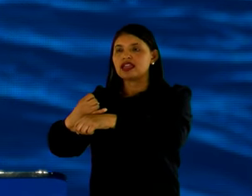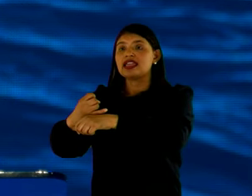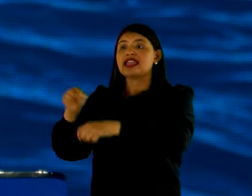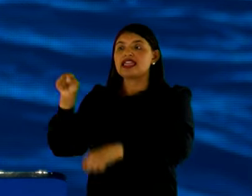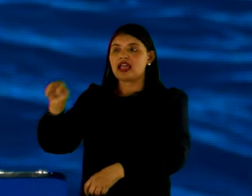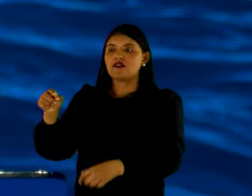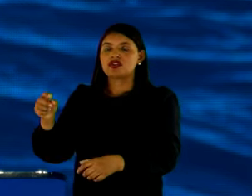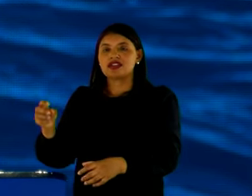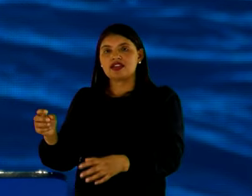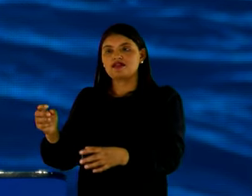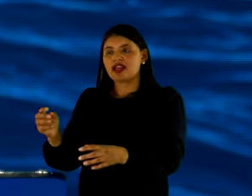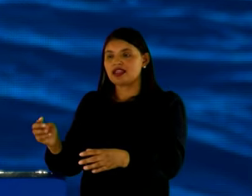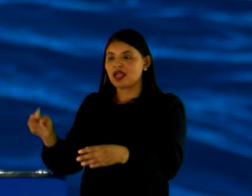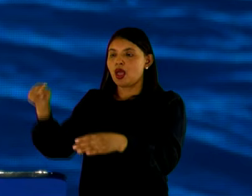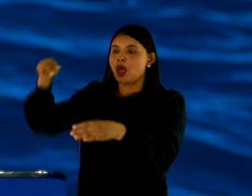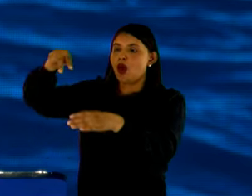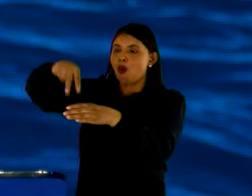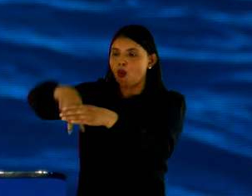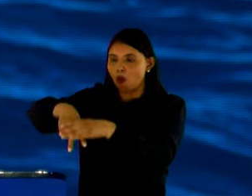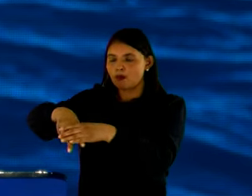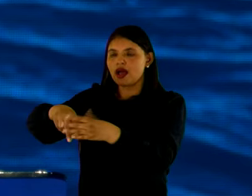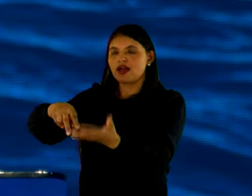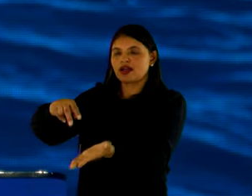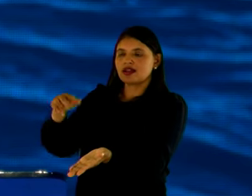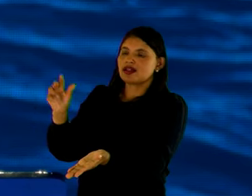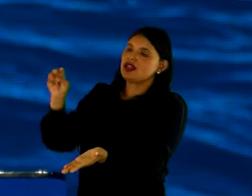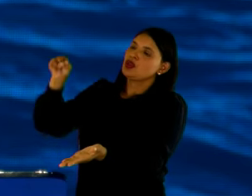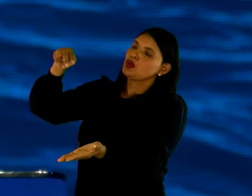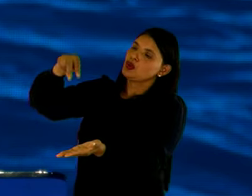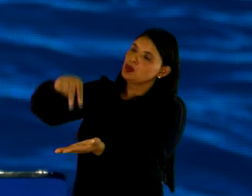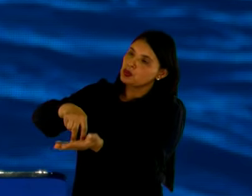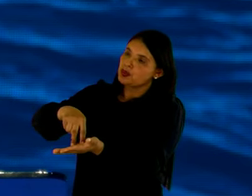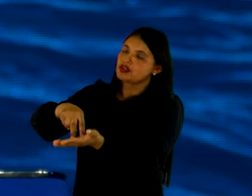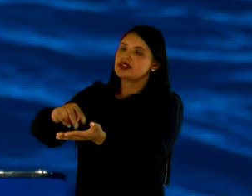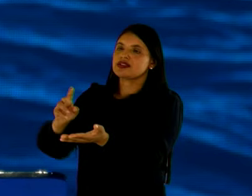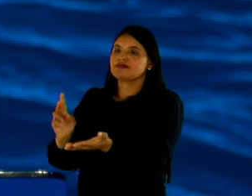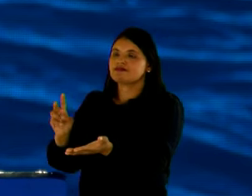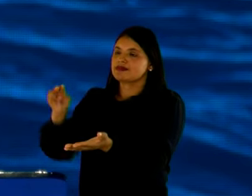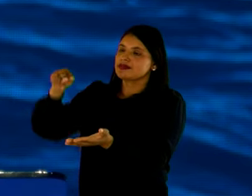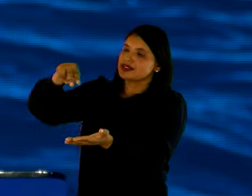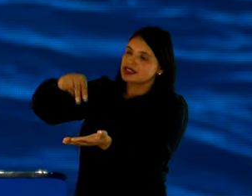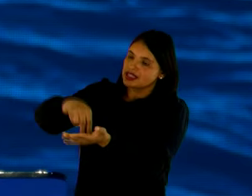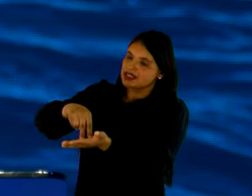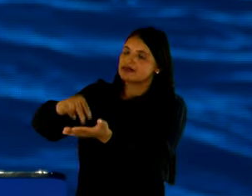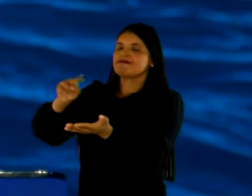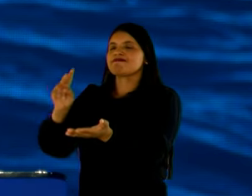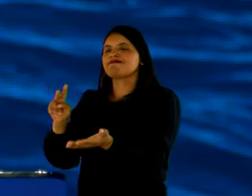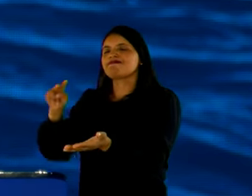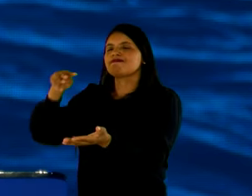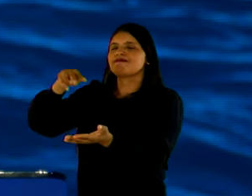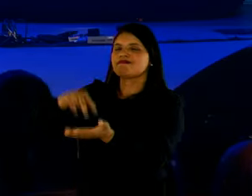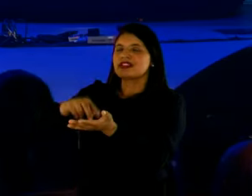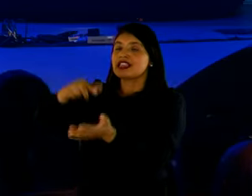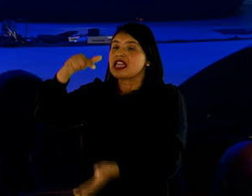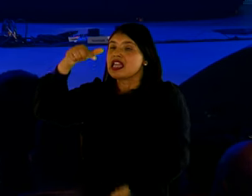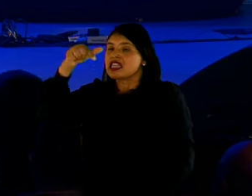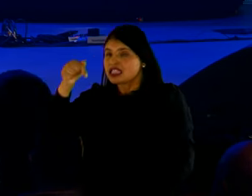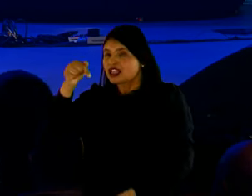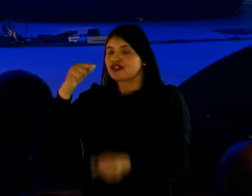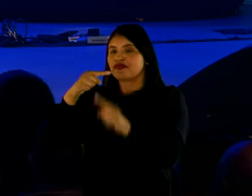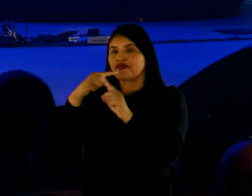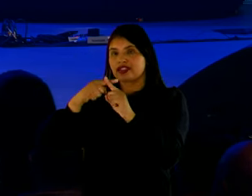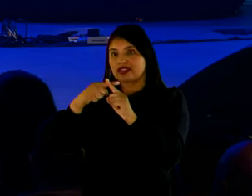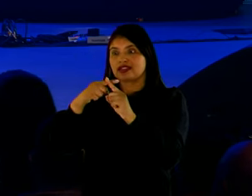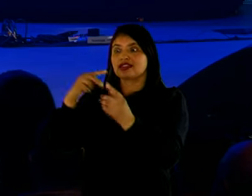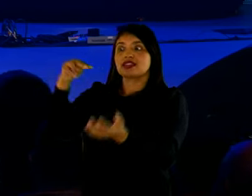sete vezes no rio Jordão e ele seria curado. Ele Ele estava precisando de cura, sim ou